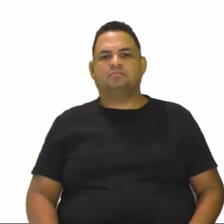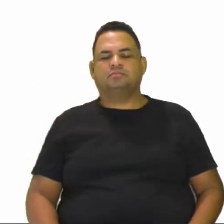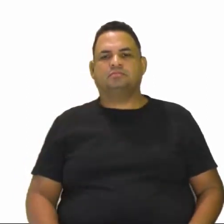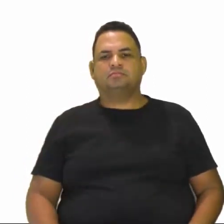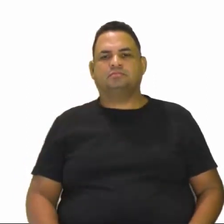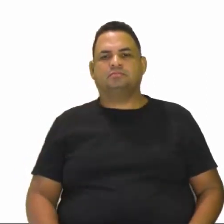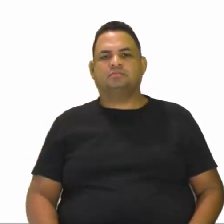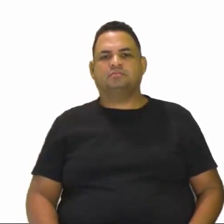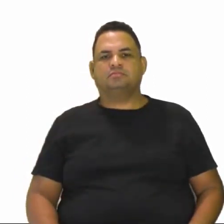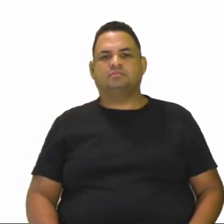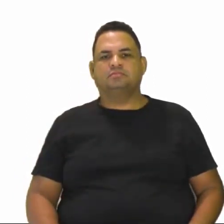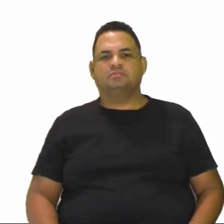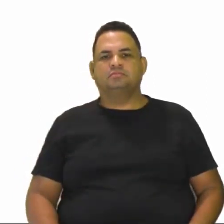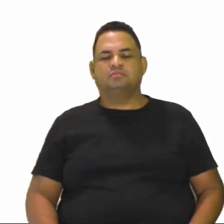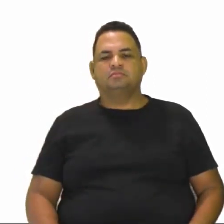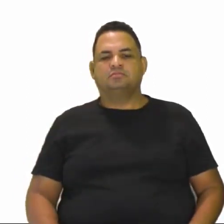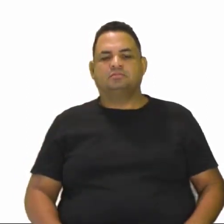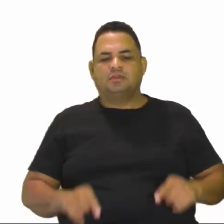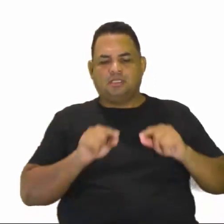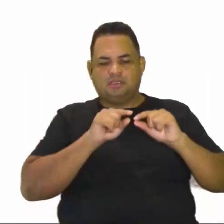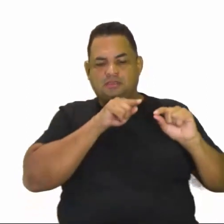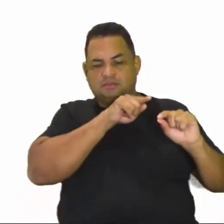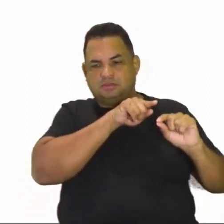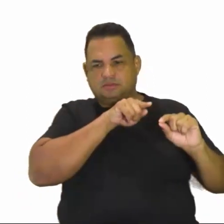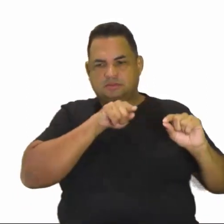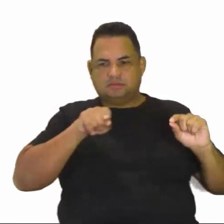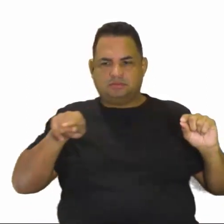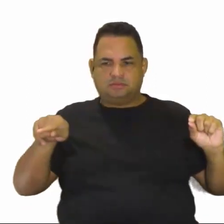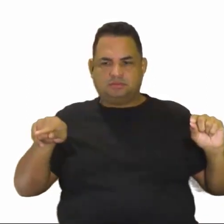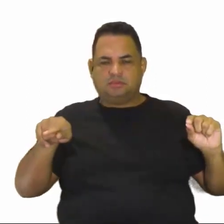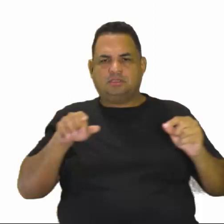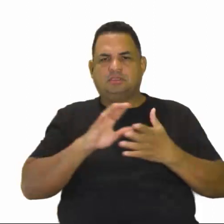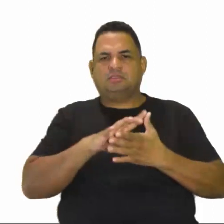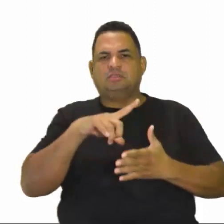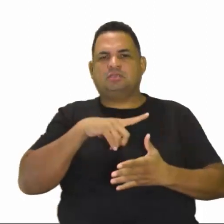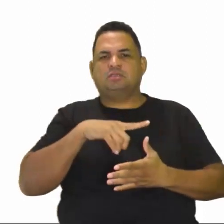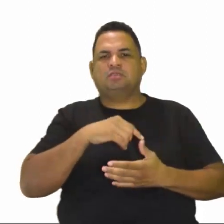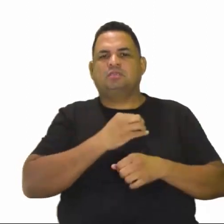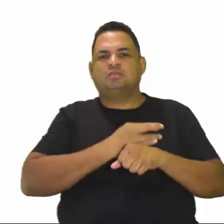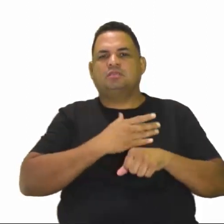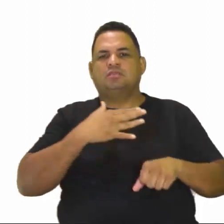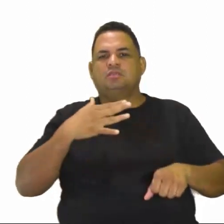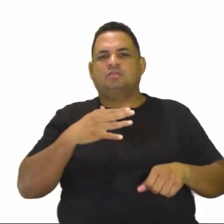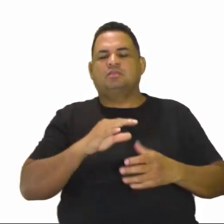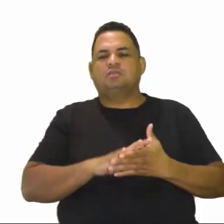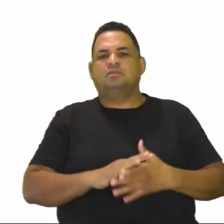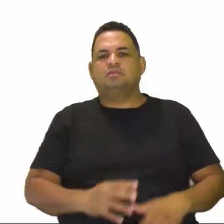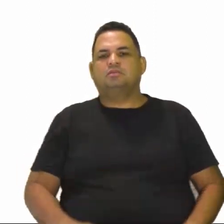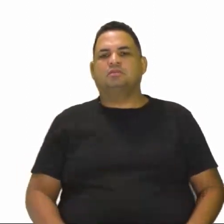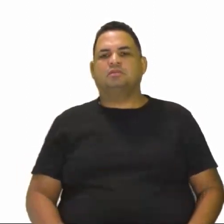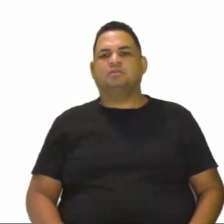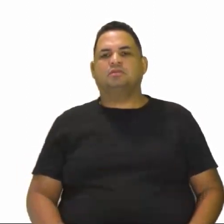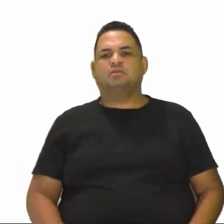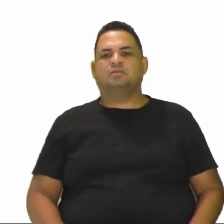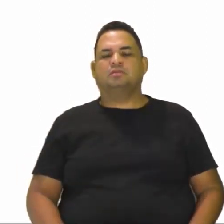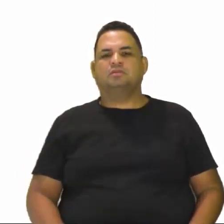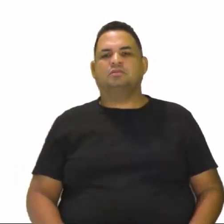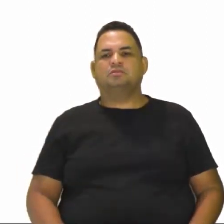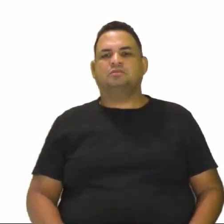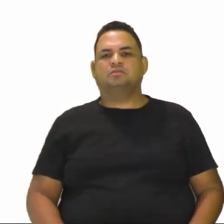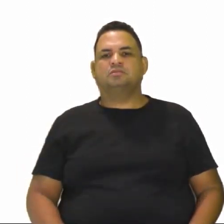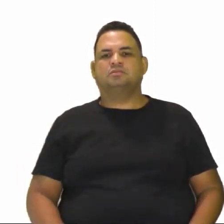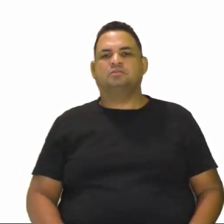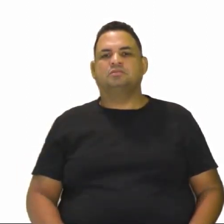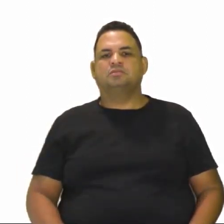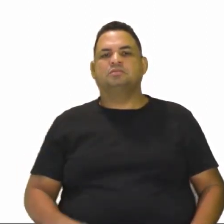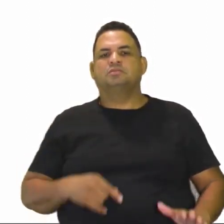pH é a nossa escala que a gente mede a acidez, né? O potencial de hidrogênio. Daí ele